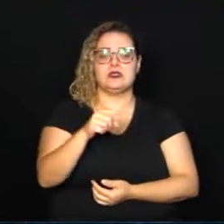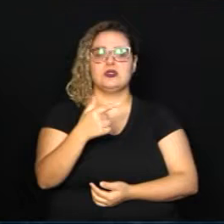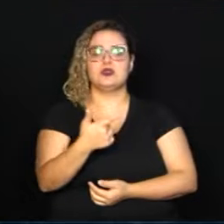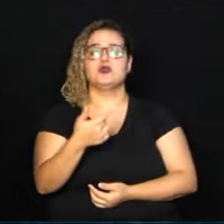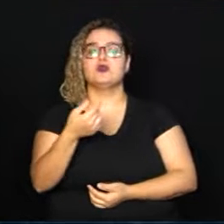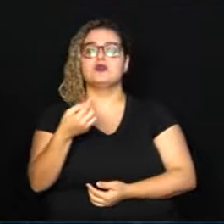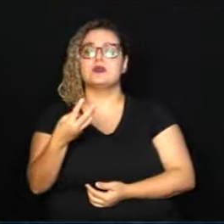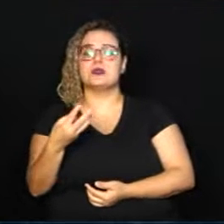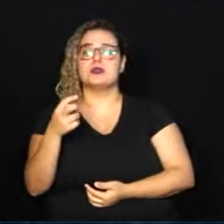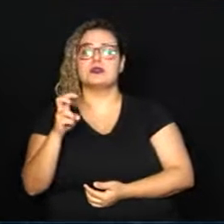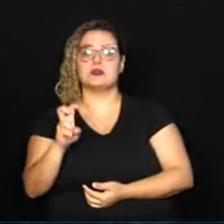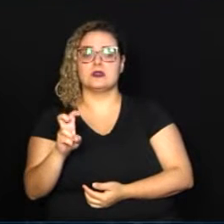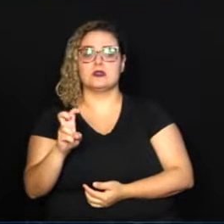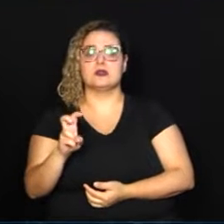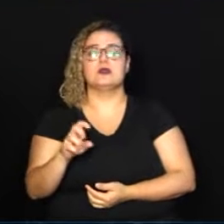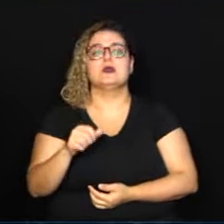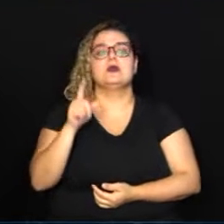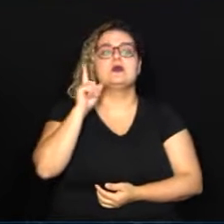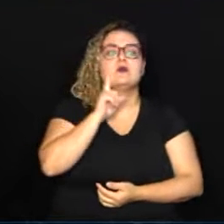13.235, Americana